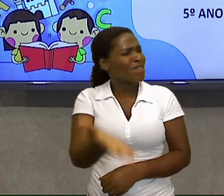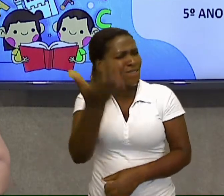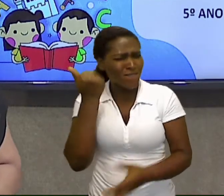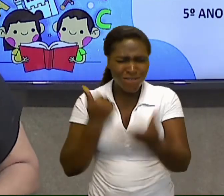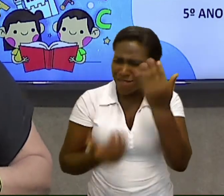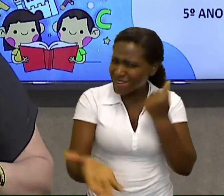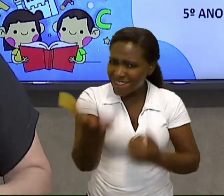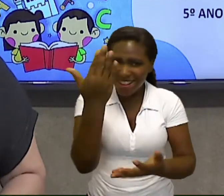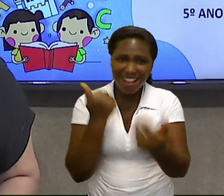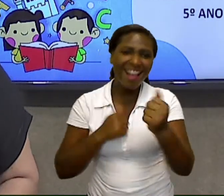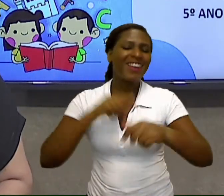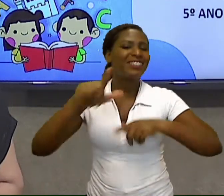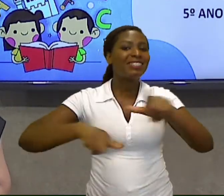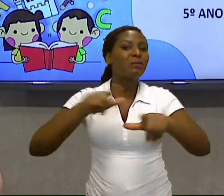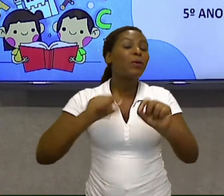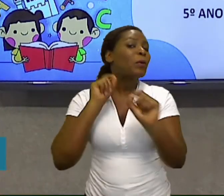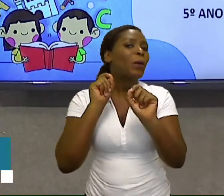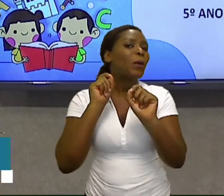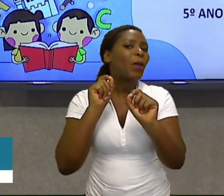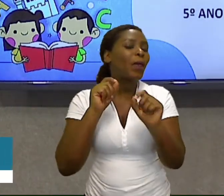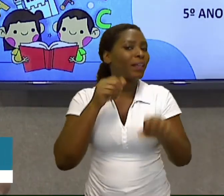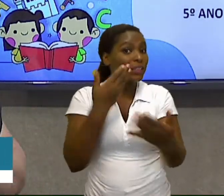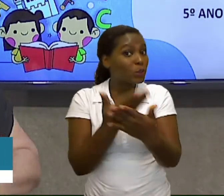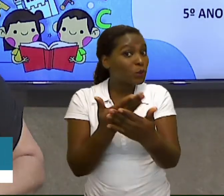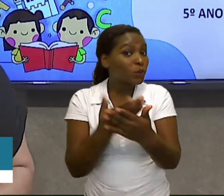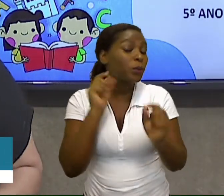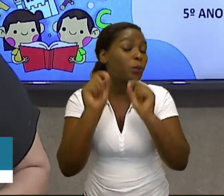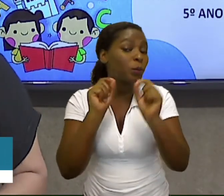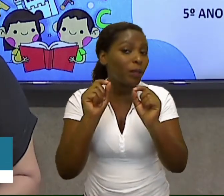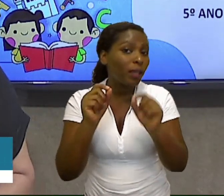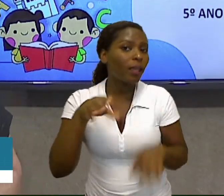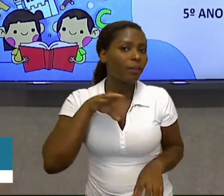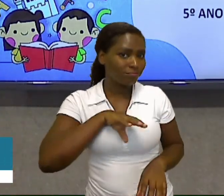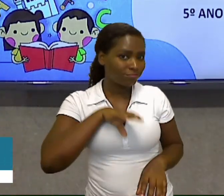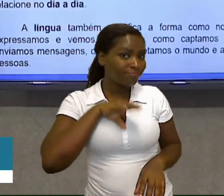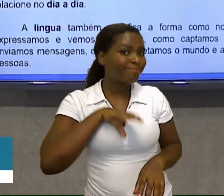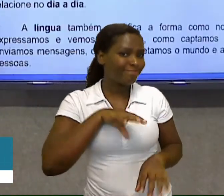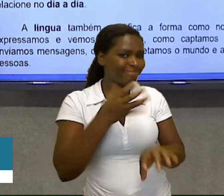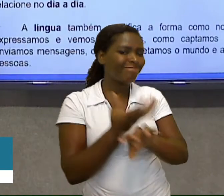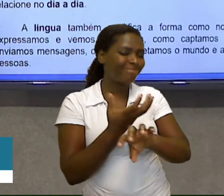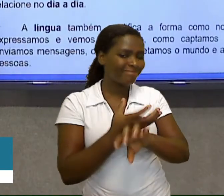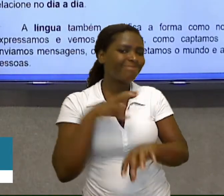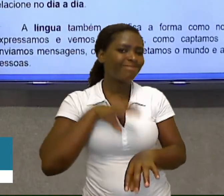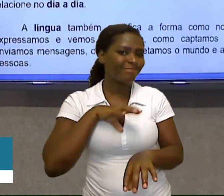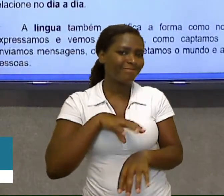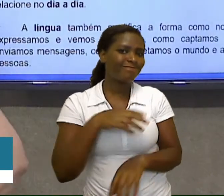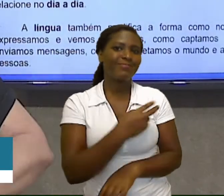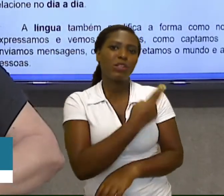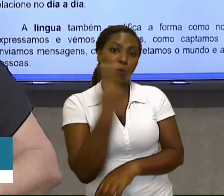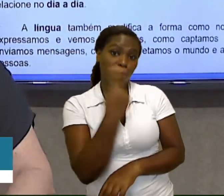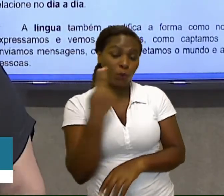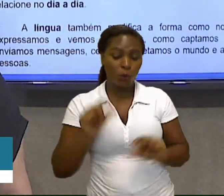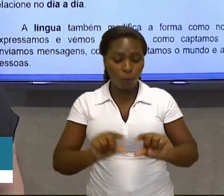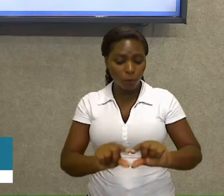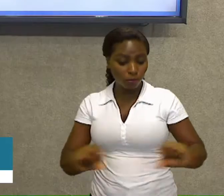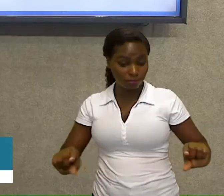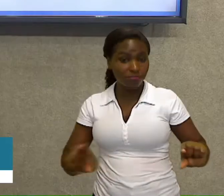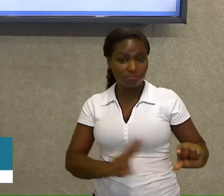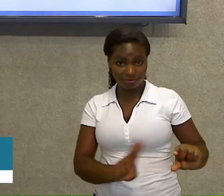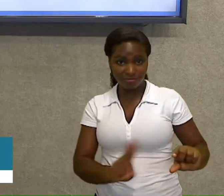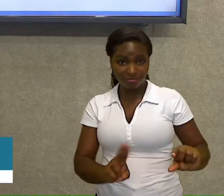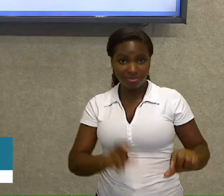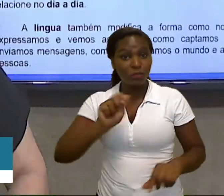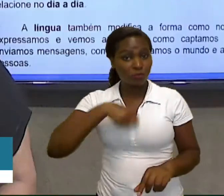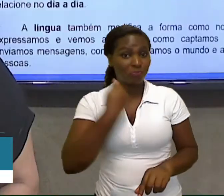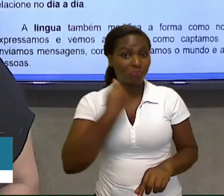componente curricular de língua portuguesa. E meu nome é Majoelza Sloring. Vamos lá? Como que nós vamos começar